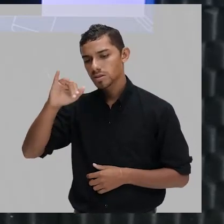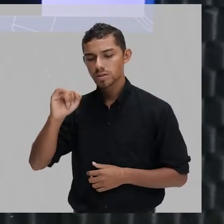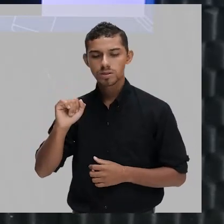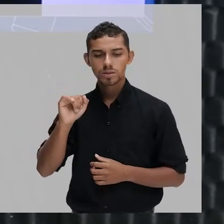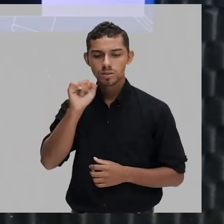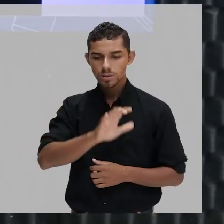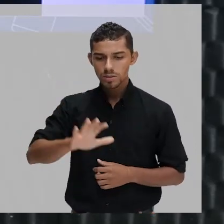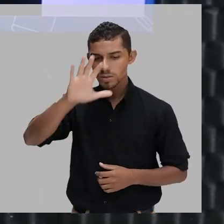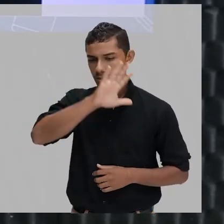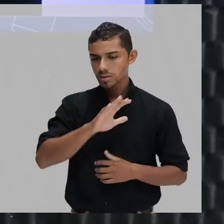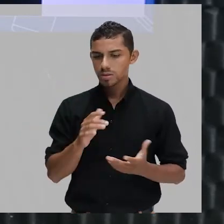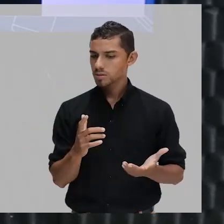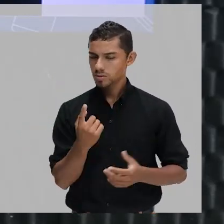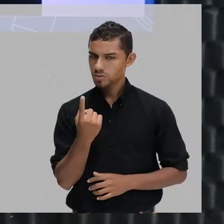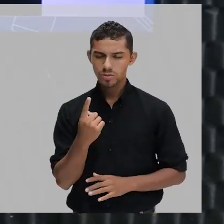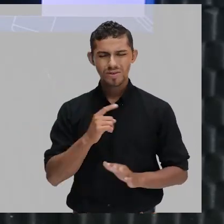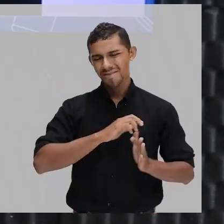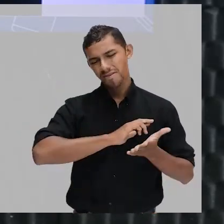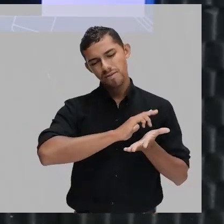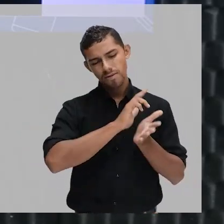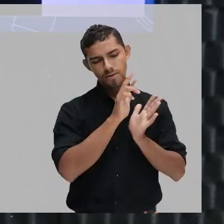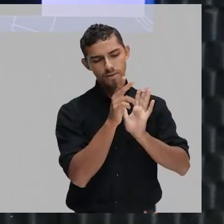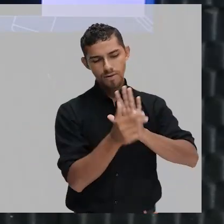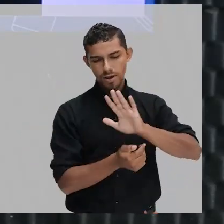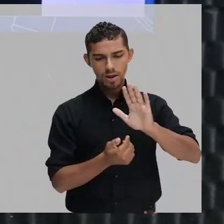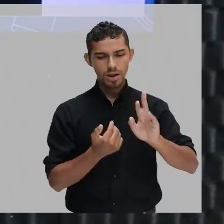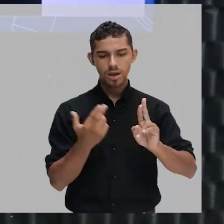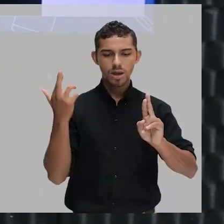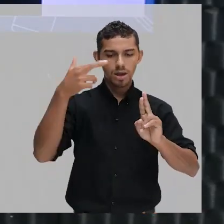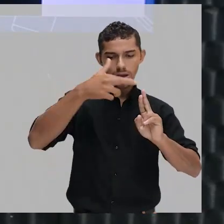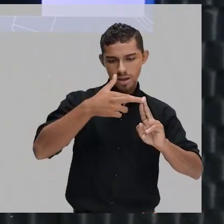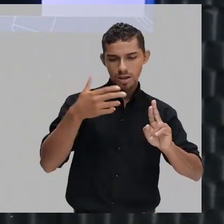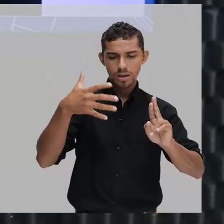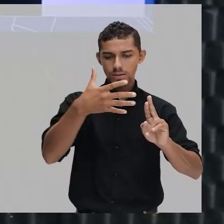com essa aqui, mas não é um único, são várias referências